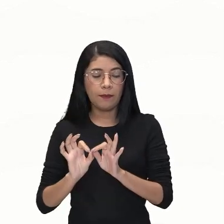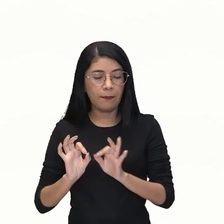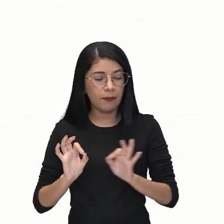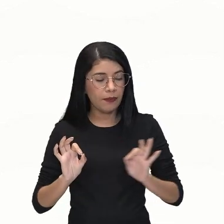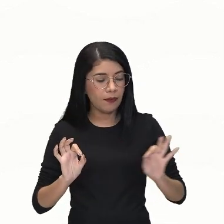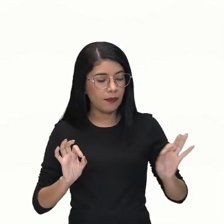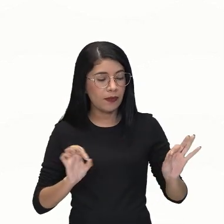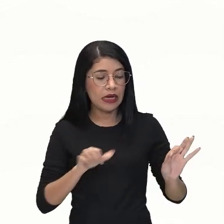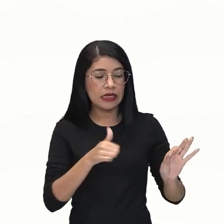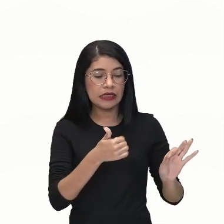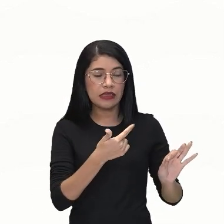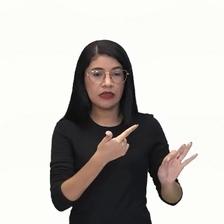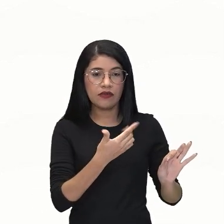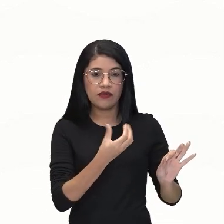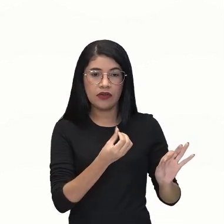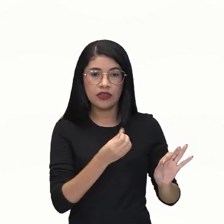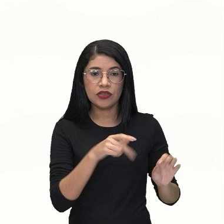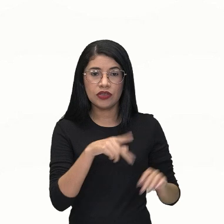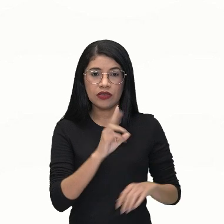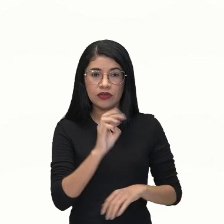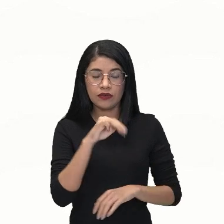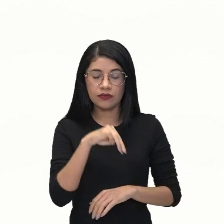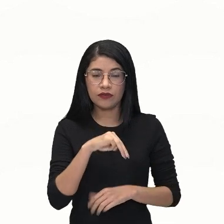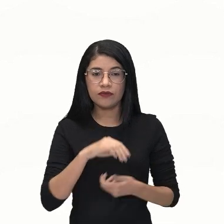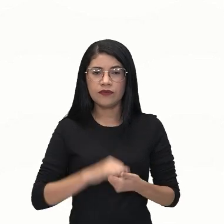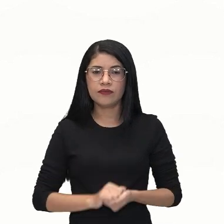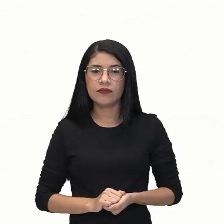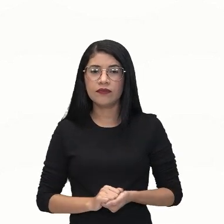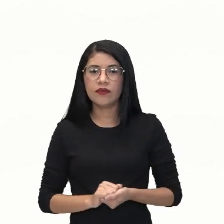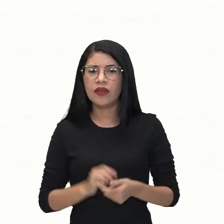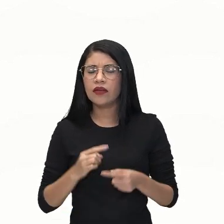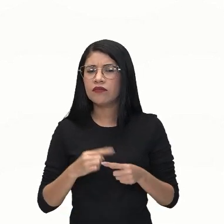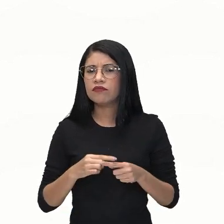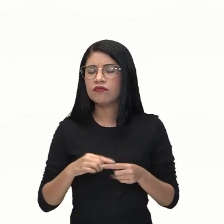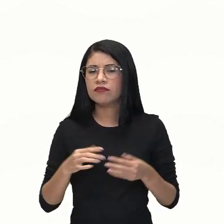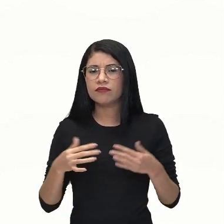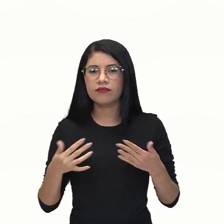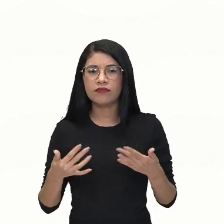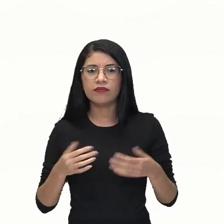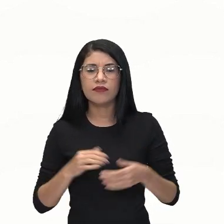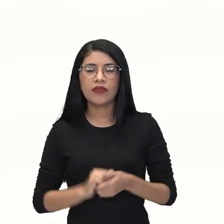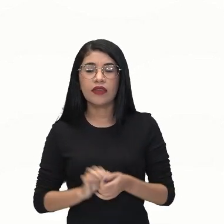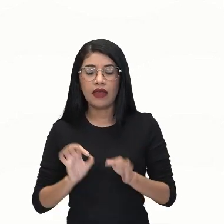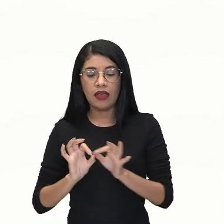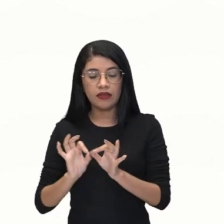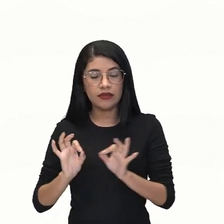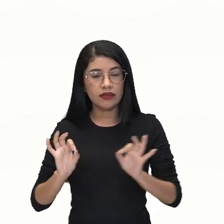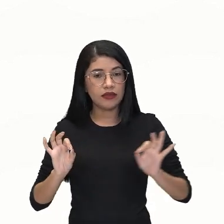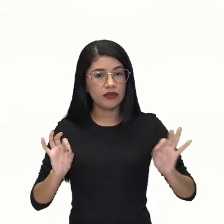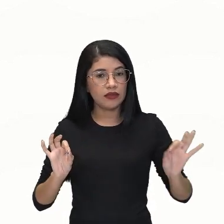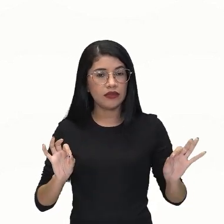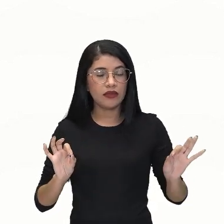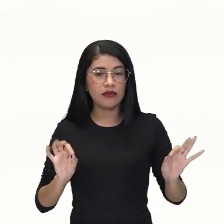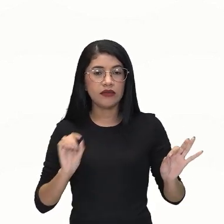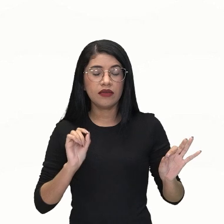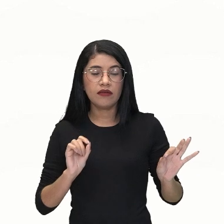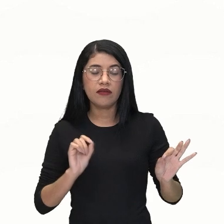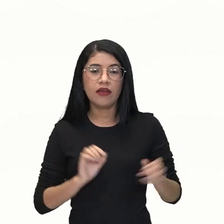120 km. Por que isso? Porque a distância percorrida, ela